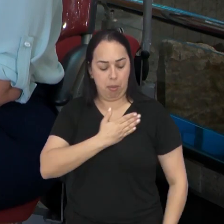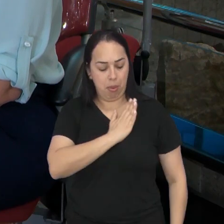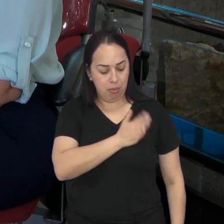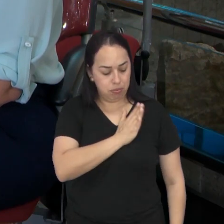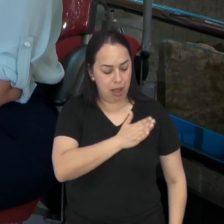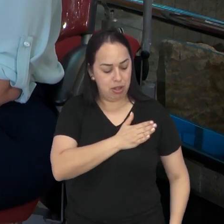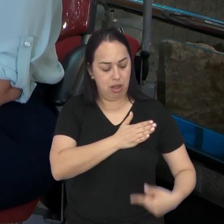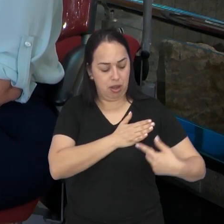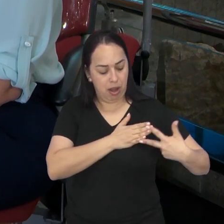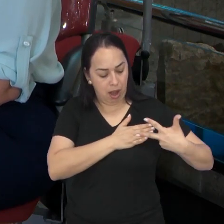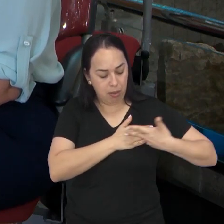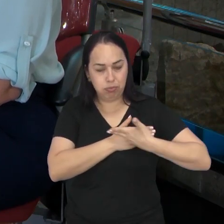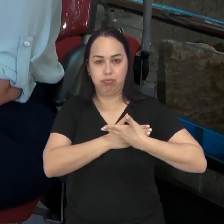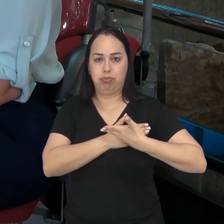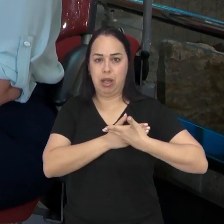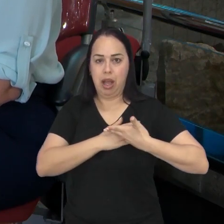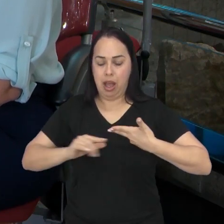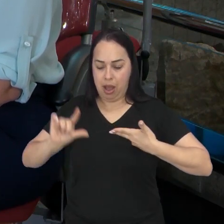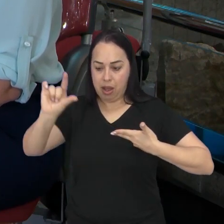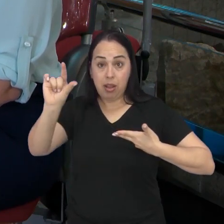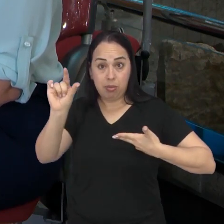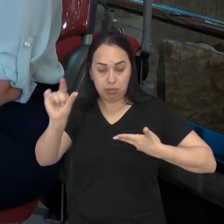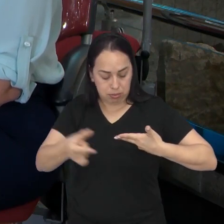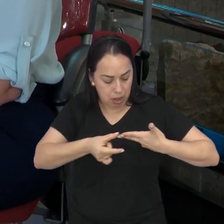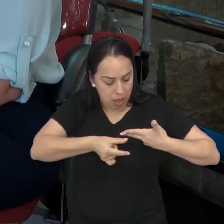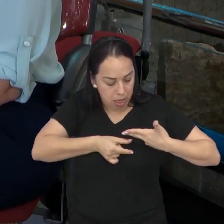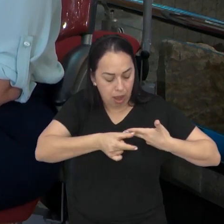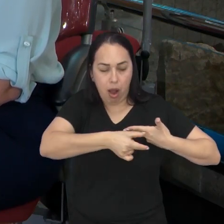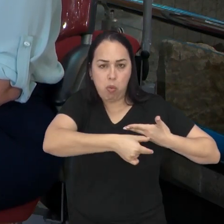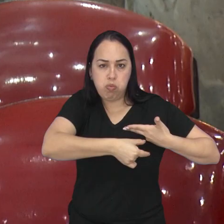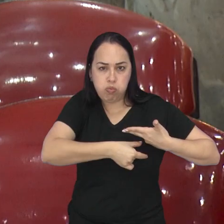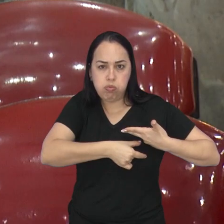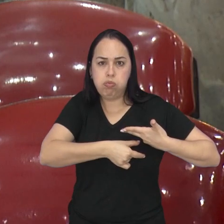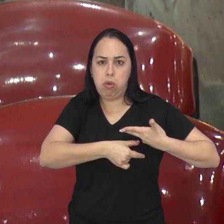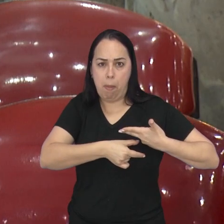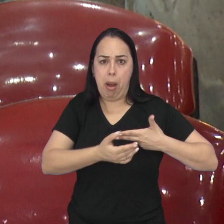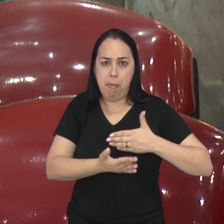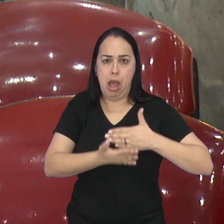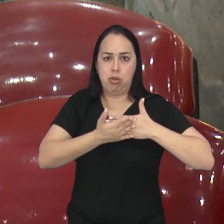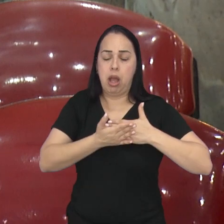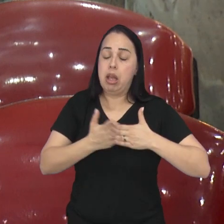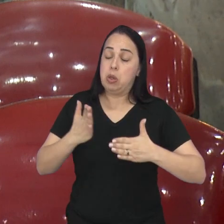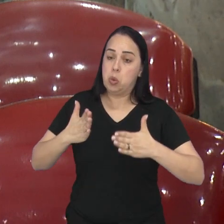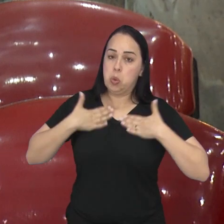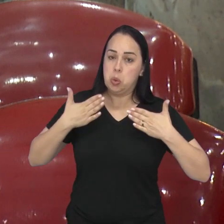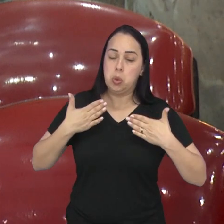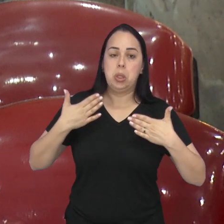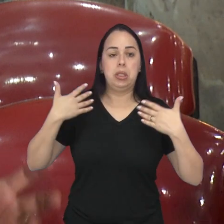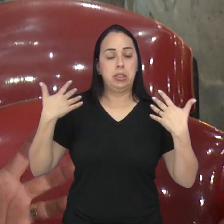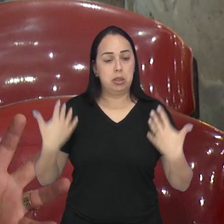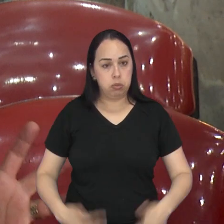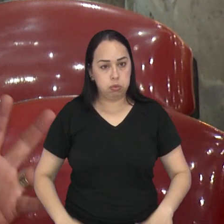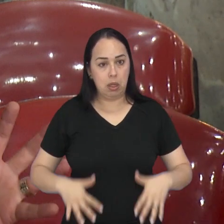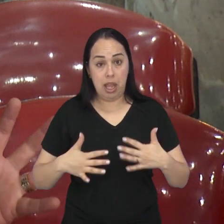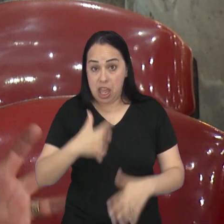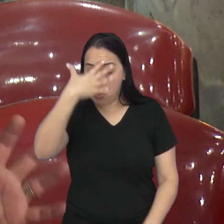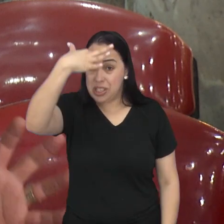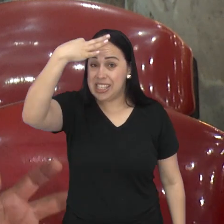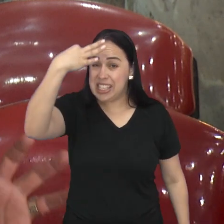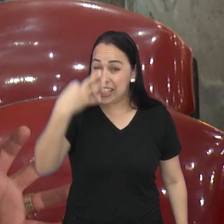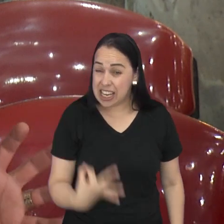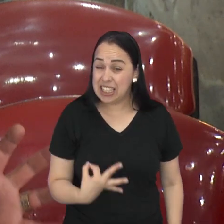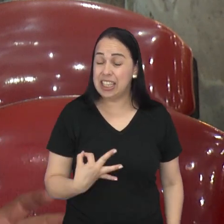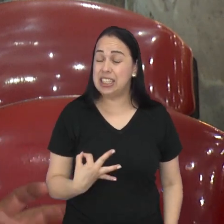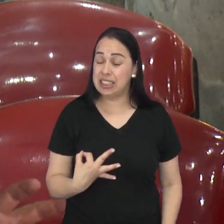uma angioplastia. Coloquei 2 stents no coração, então isso me assustou bastante. Eu tenho